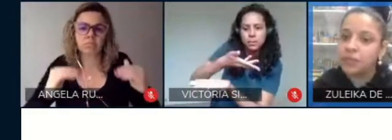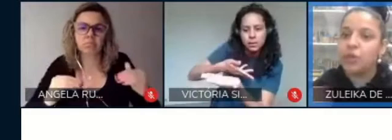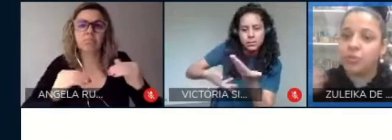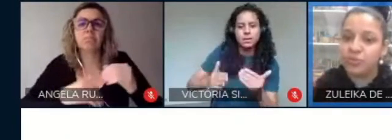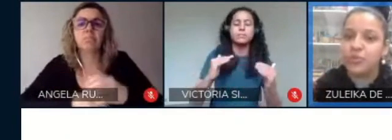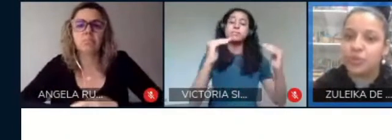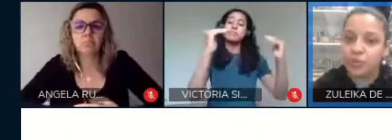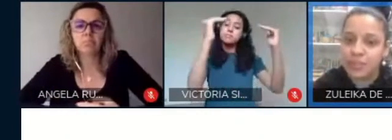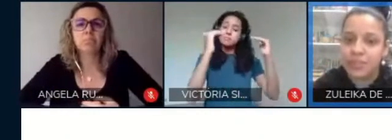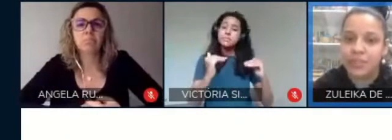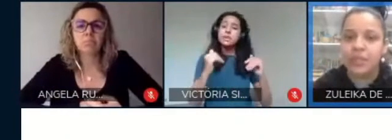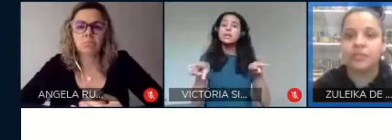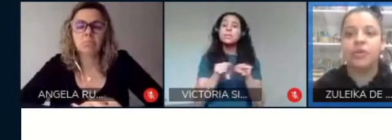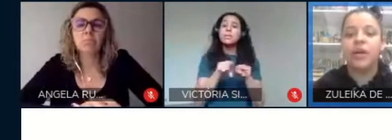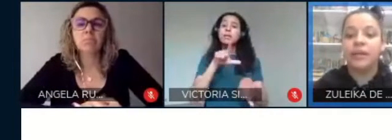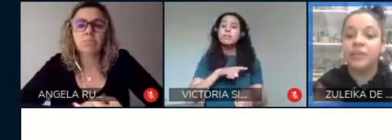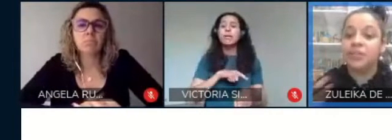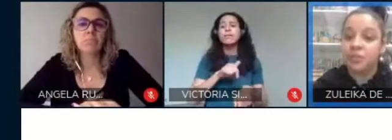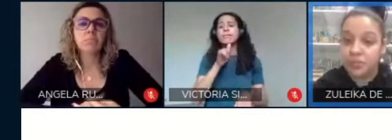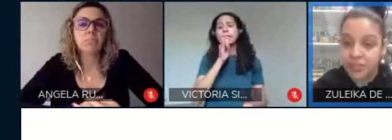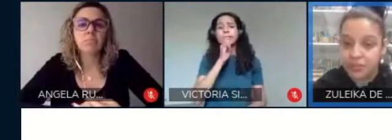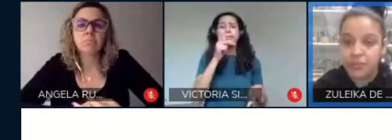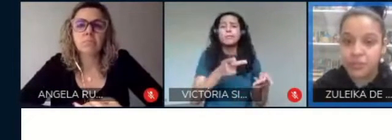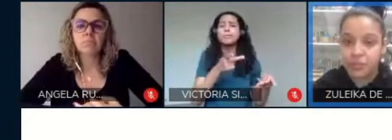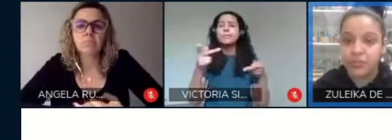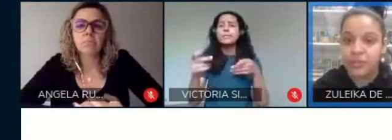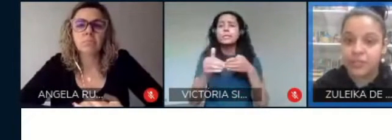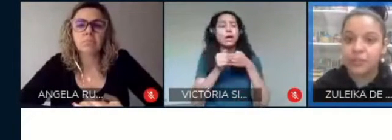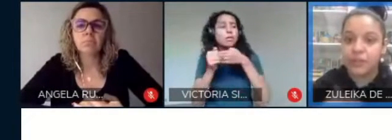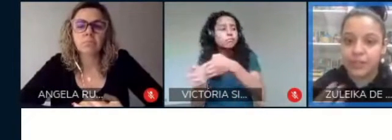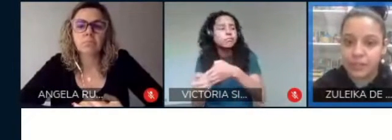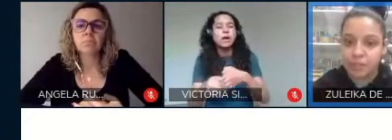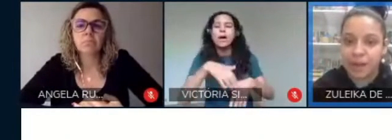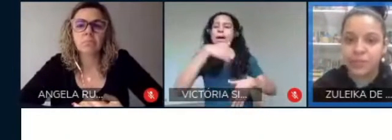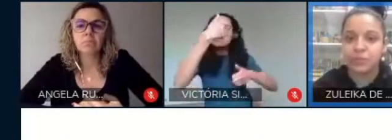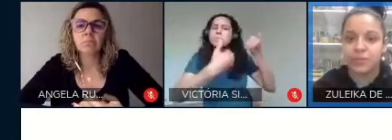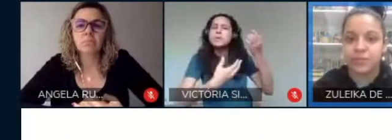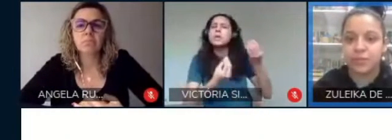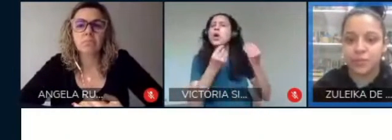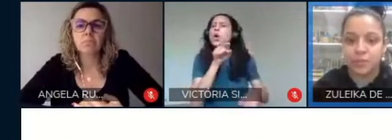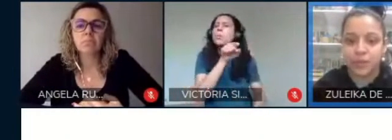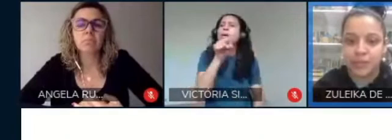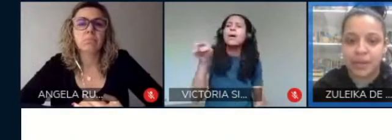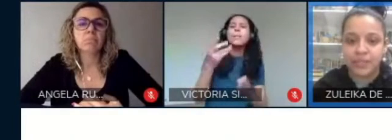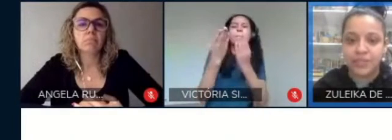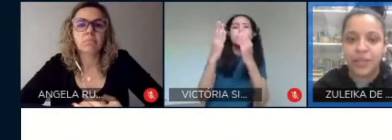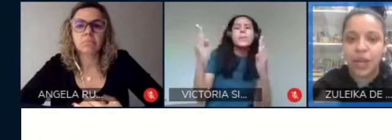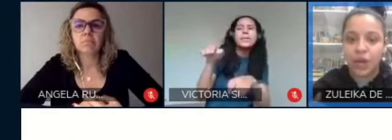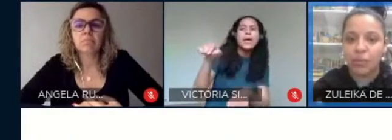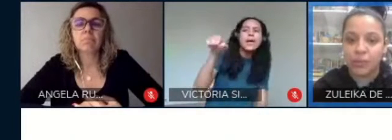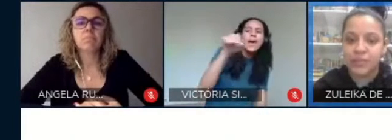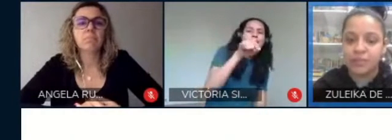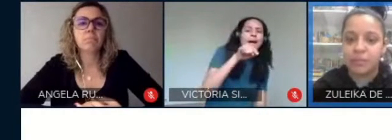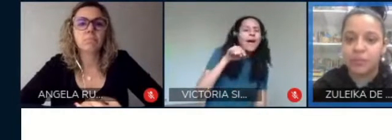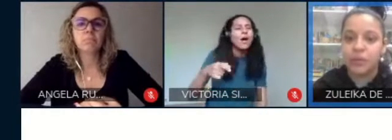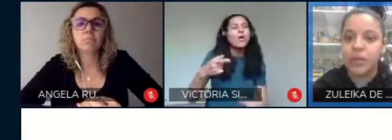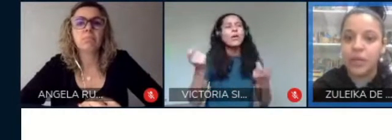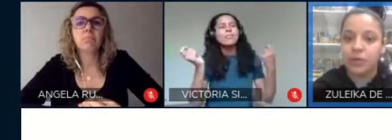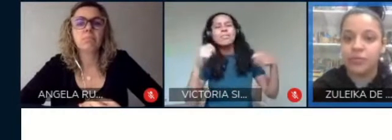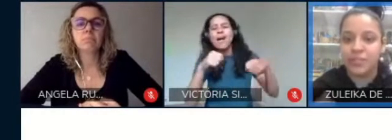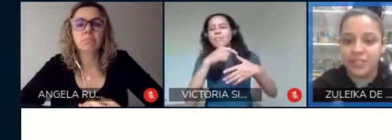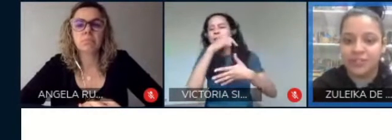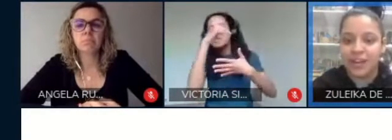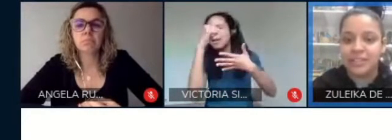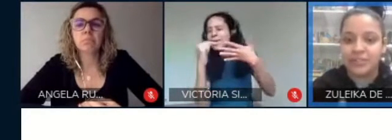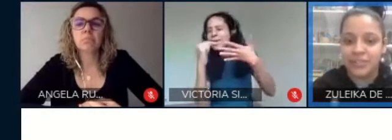também, explicando como funciona o acervo, que tipo de serviço é oferecido naquele espaço, quais são as possibilidades, como, por